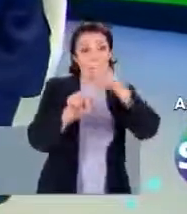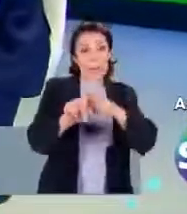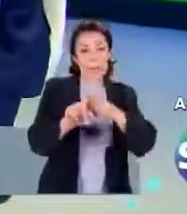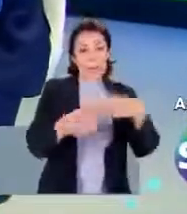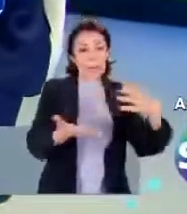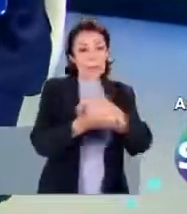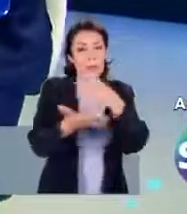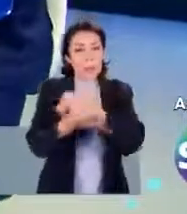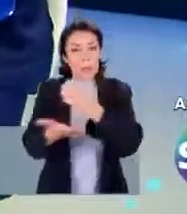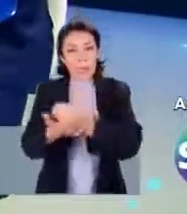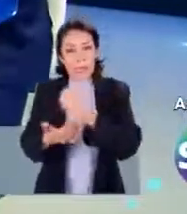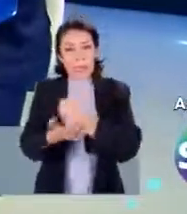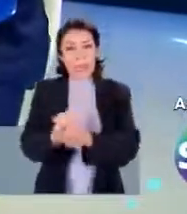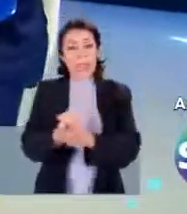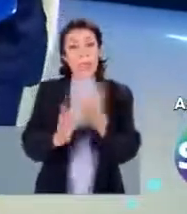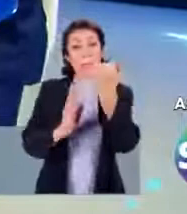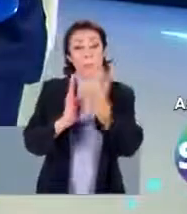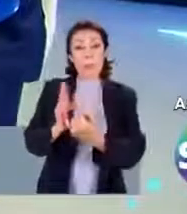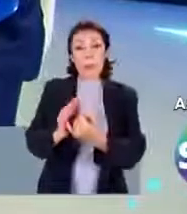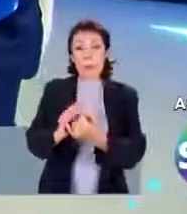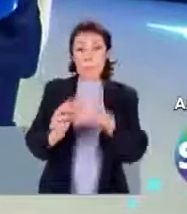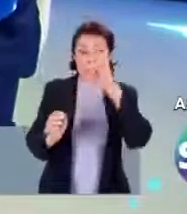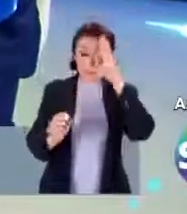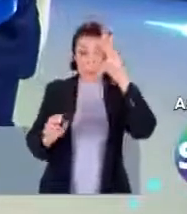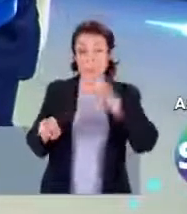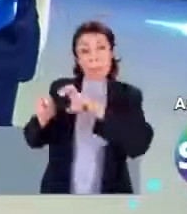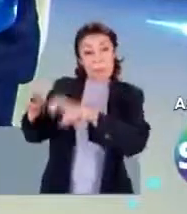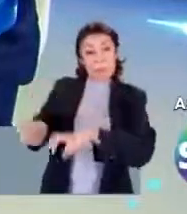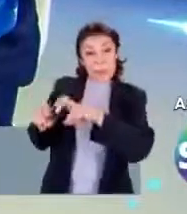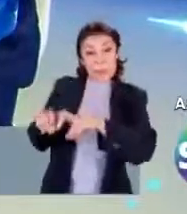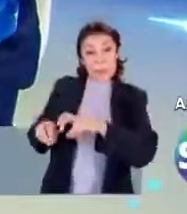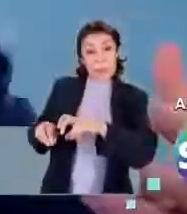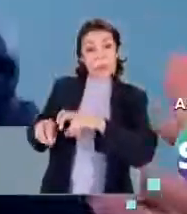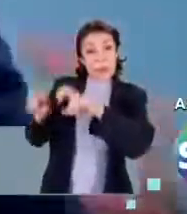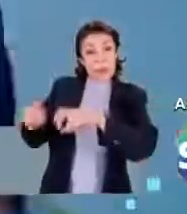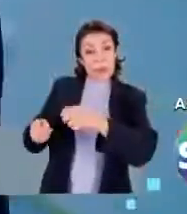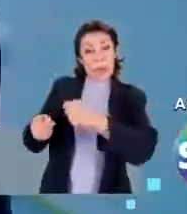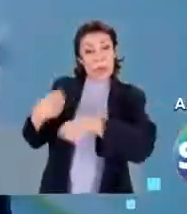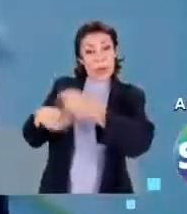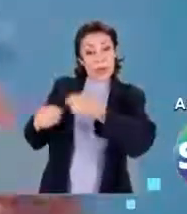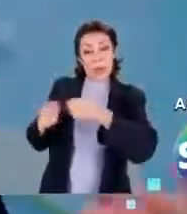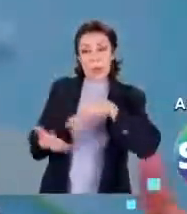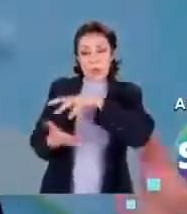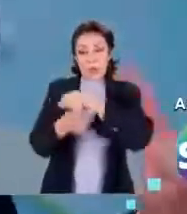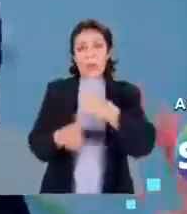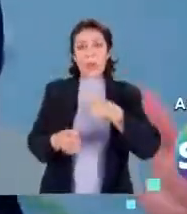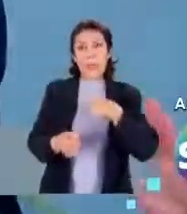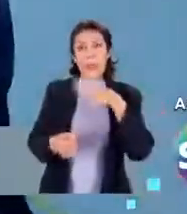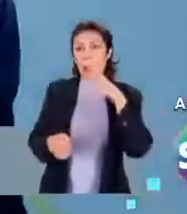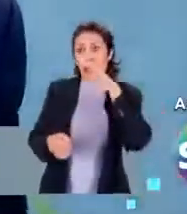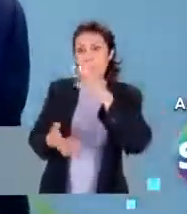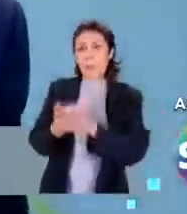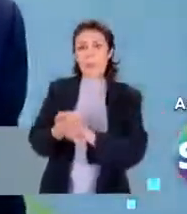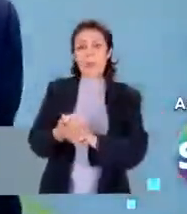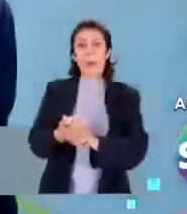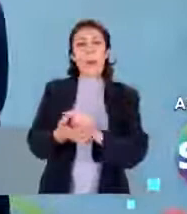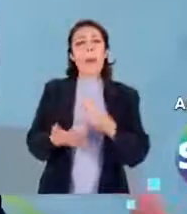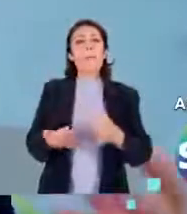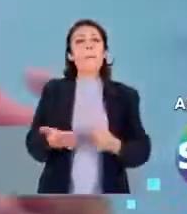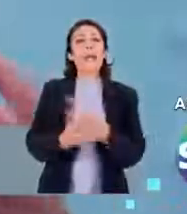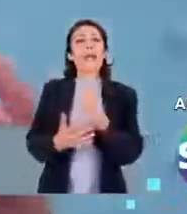que imposto territorial da grande fazenda mais competitiva do agronegócio do mundo como meu apoio e admiração paga por ano